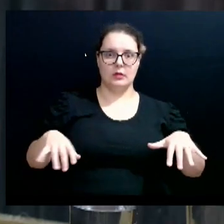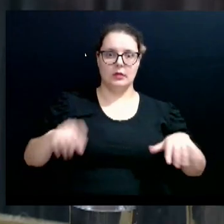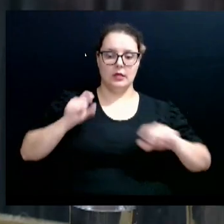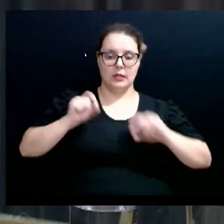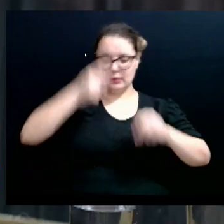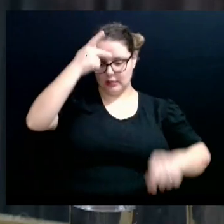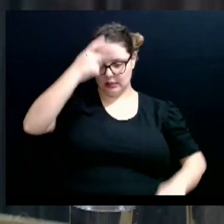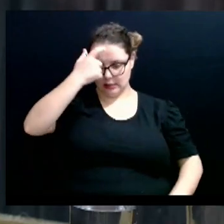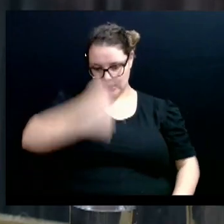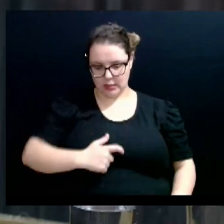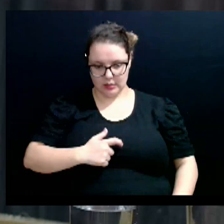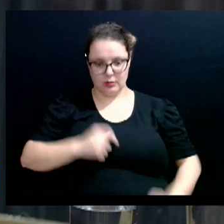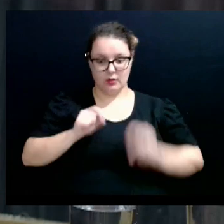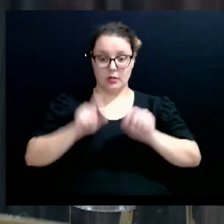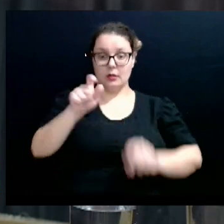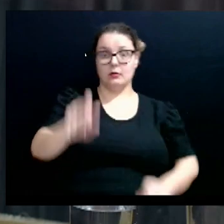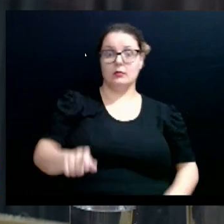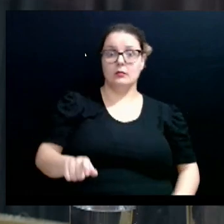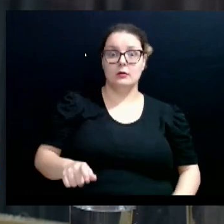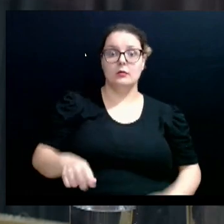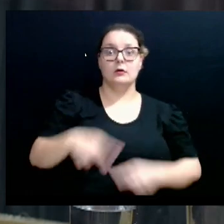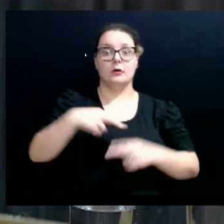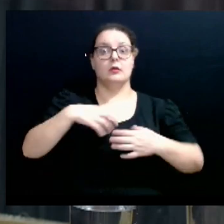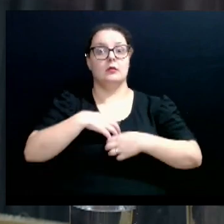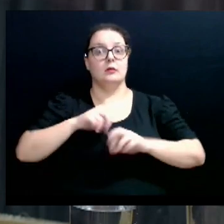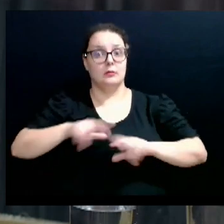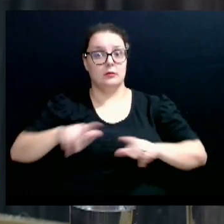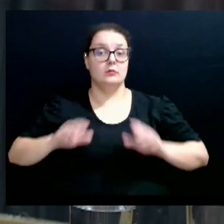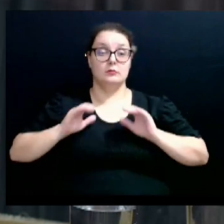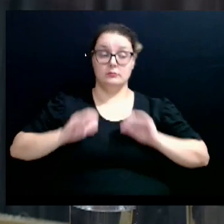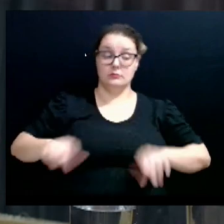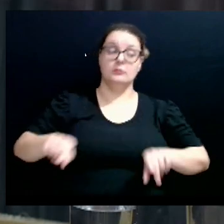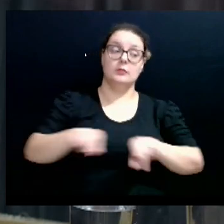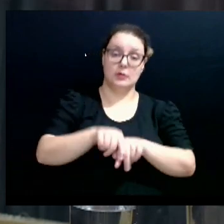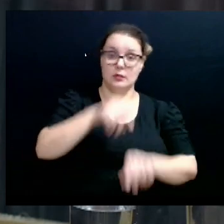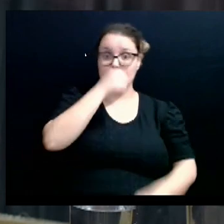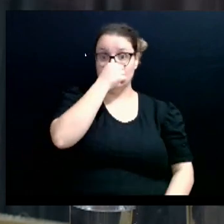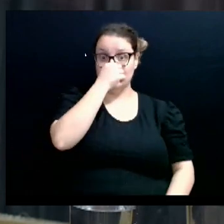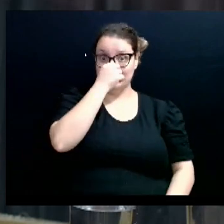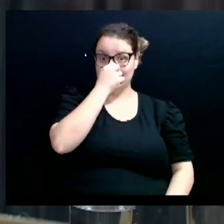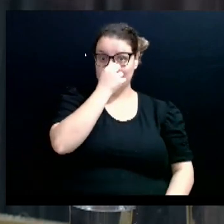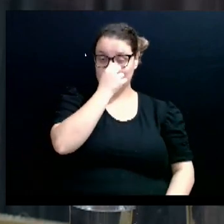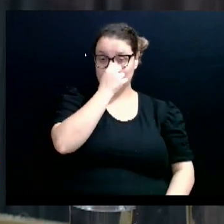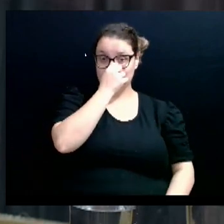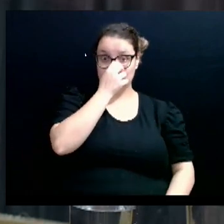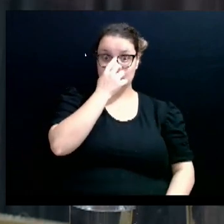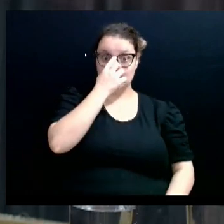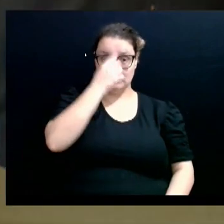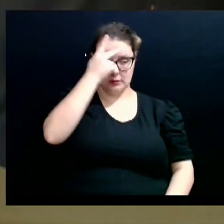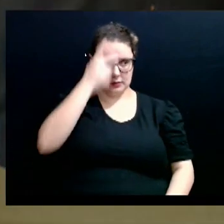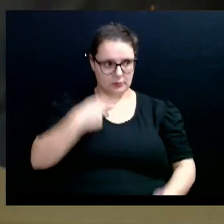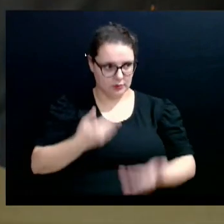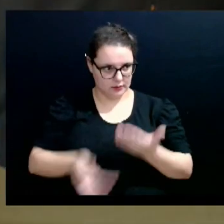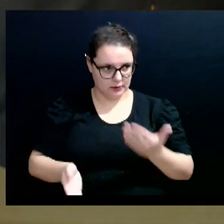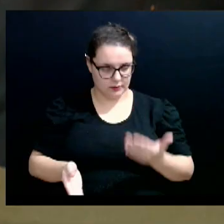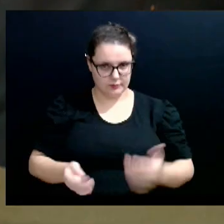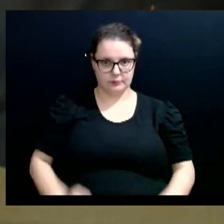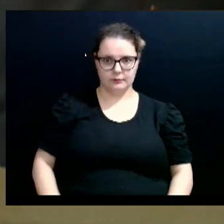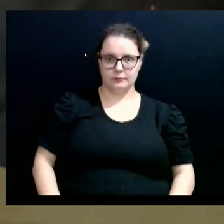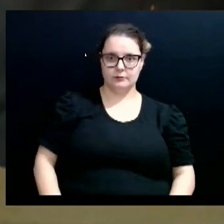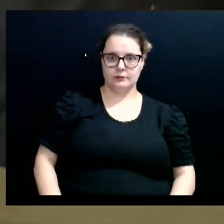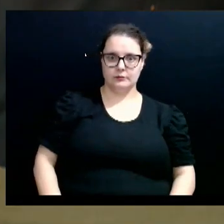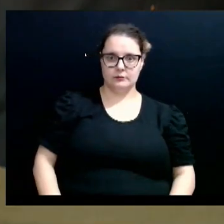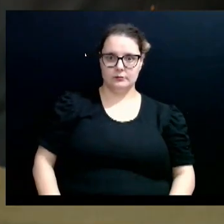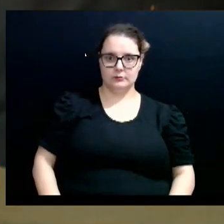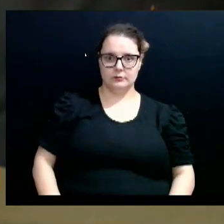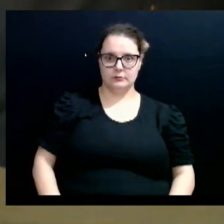termos de emoção quanto de comportamentos. Então ele se perde de si mesmo, Fica só, em função